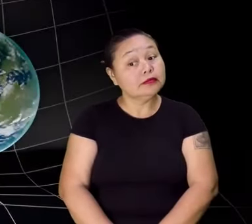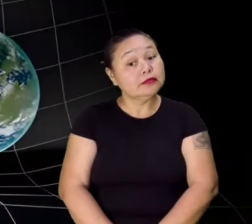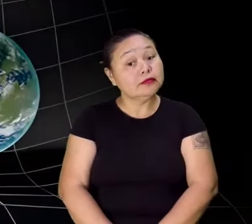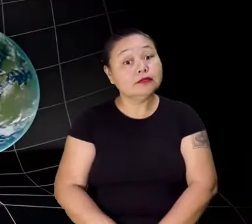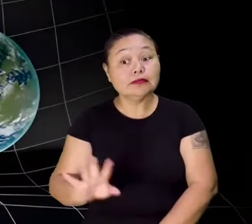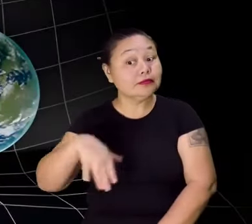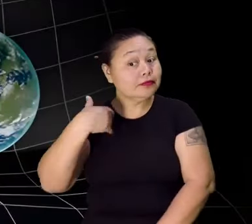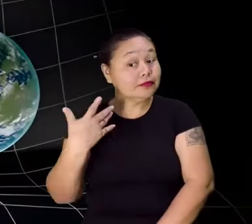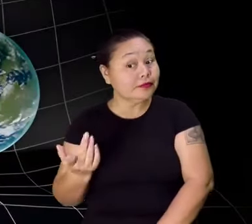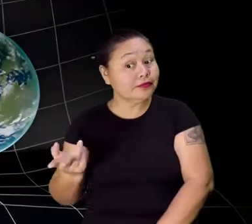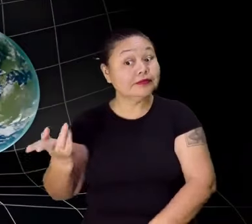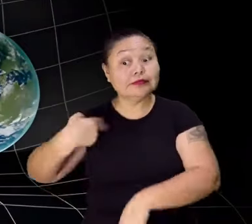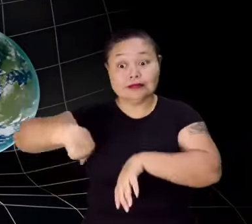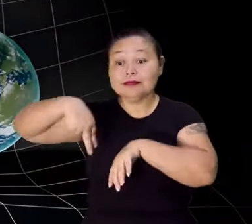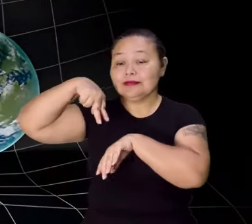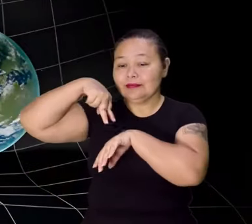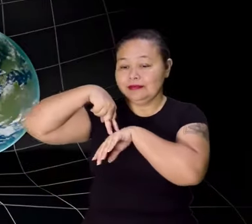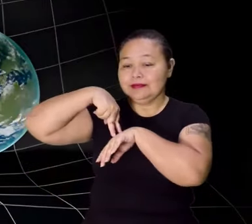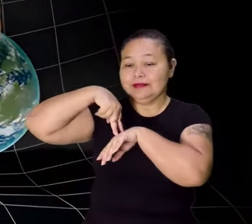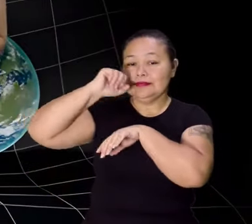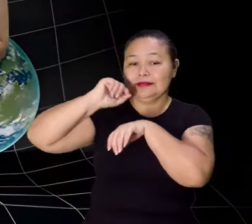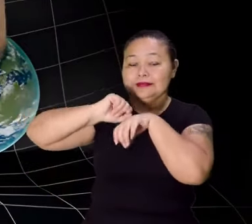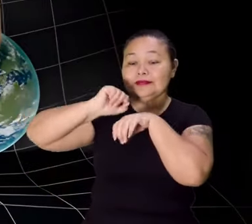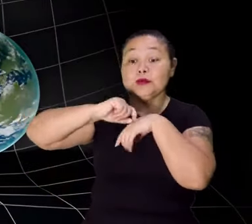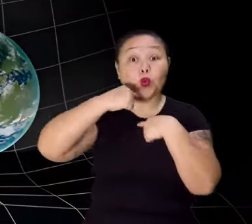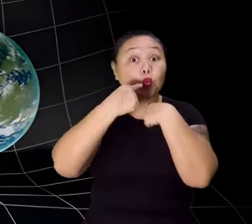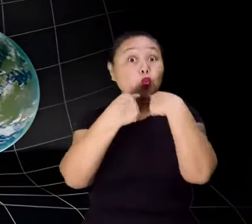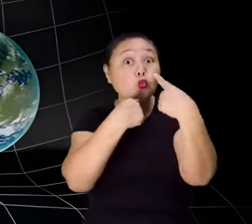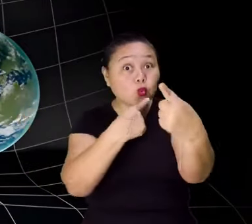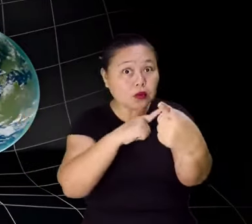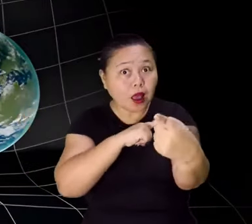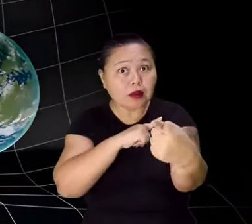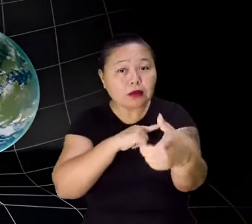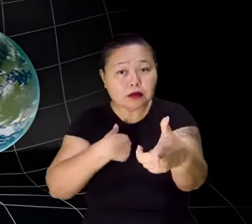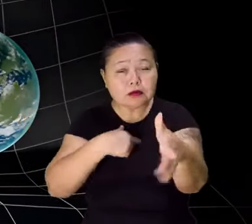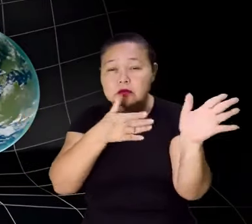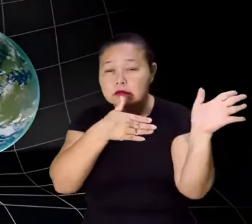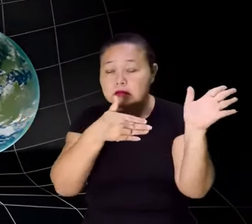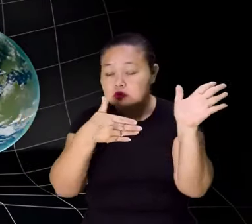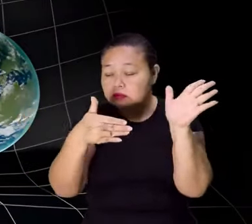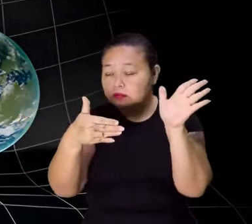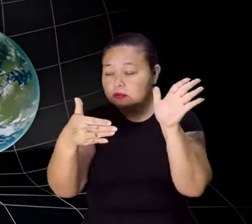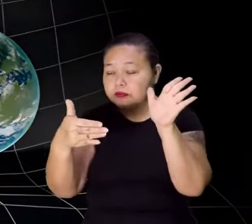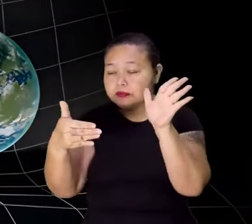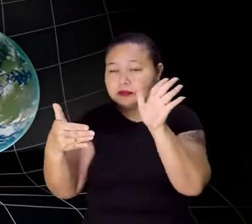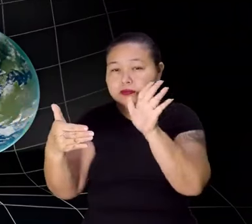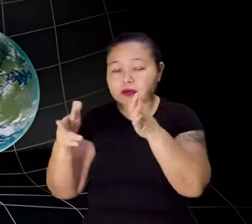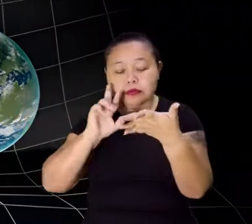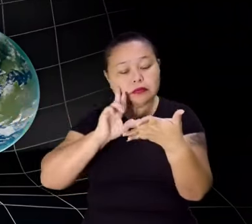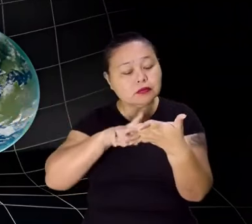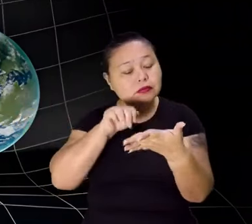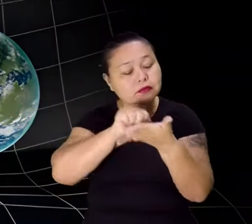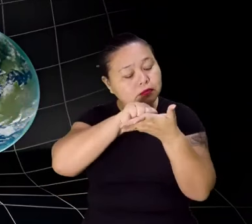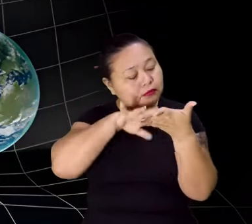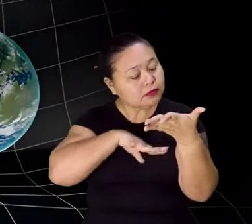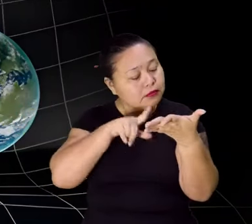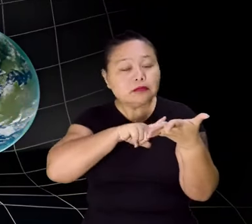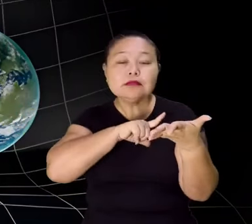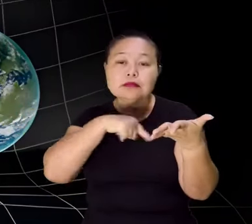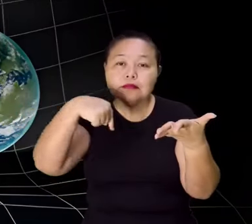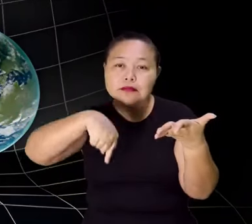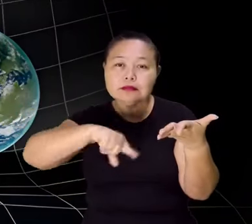E aí, estamos de volta, Estamos de volta. Qualquer dúvida que vocês tenham tido durante a resolução das atividades, nós